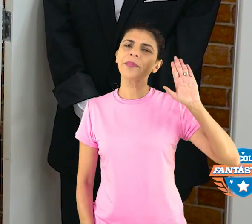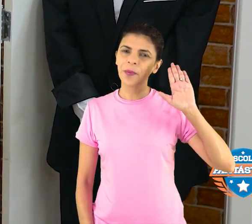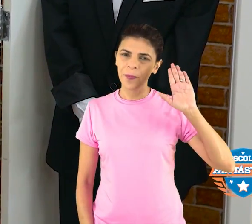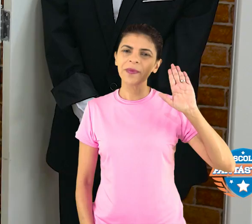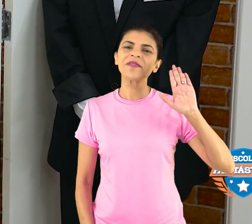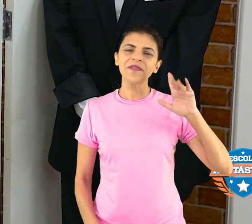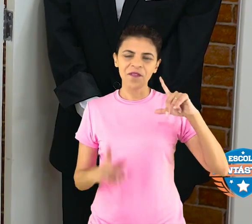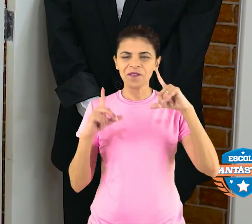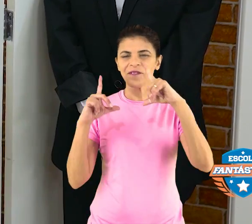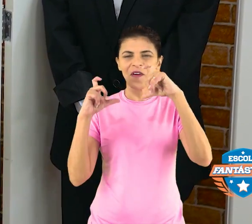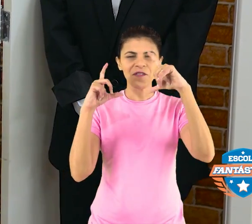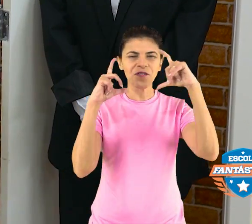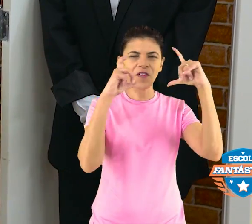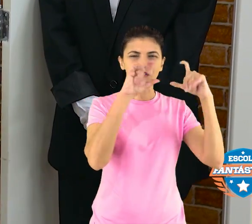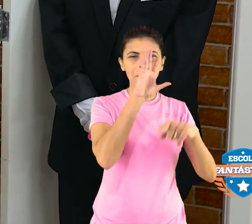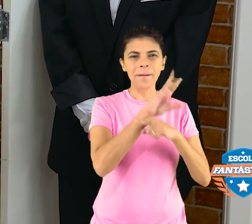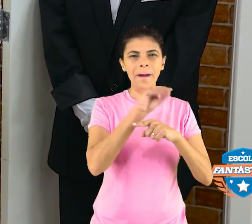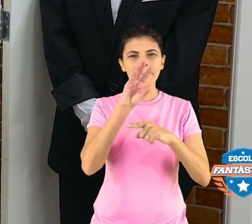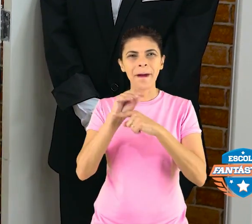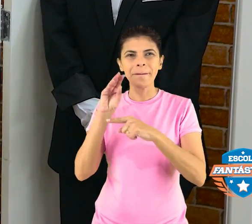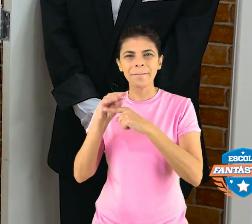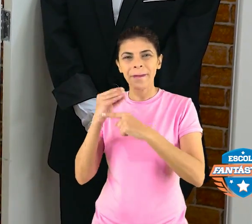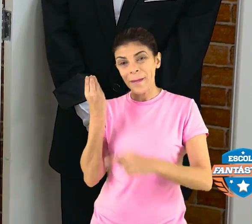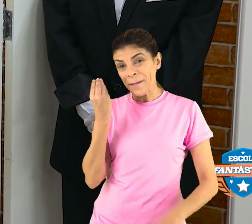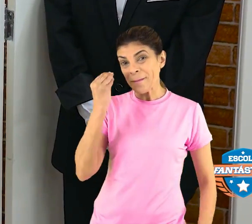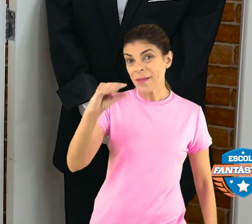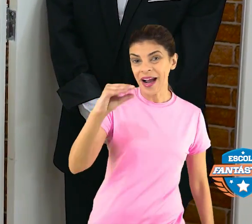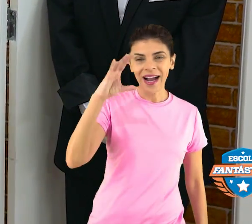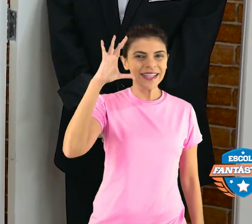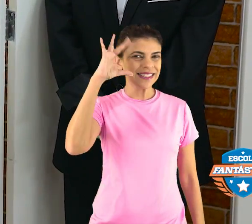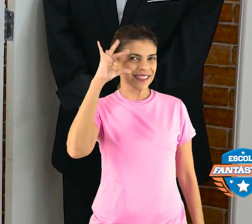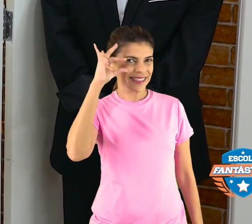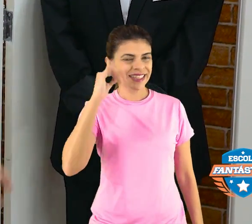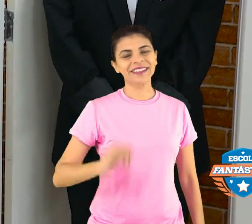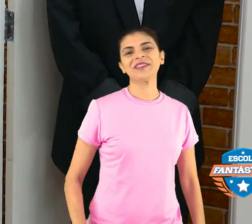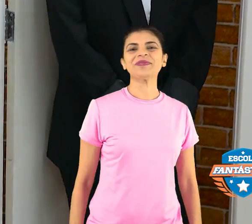tirar muitas fotos e postar no meu Instagram.